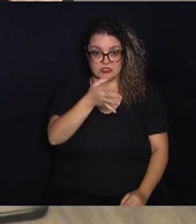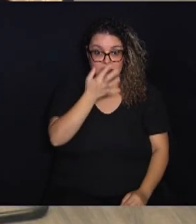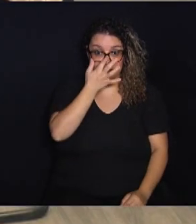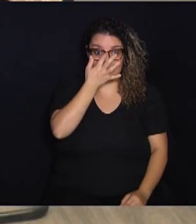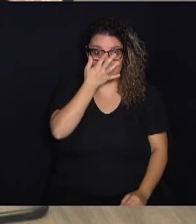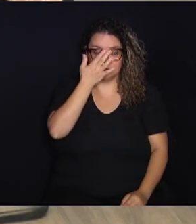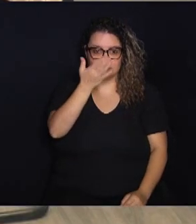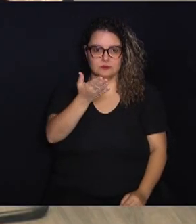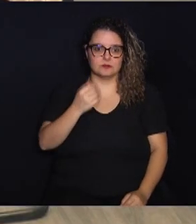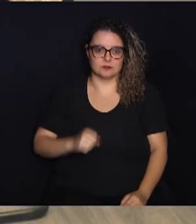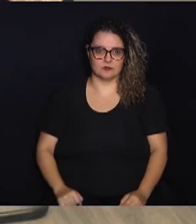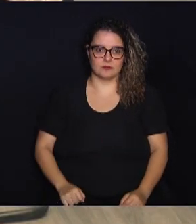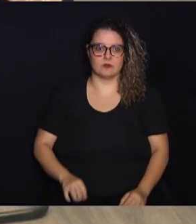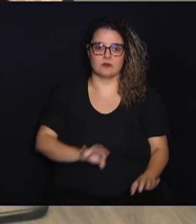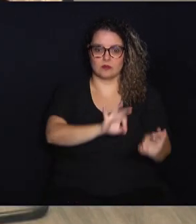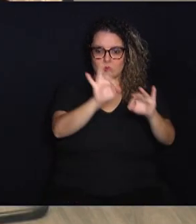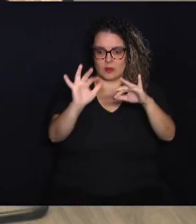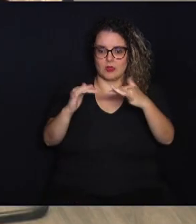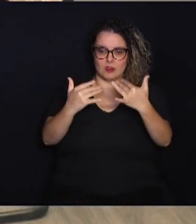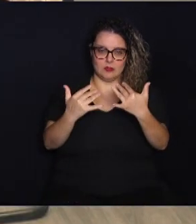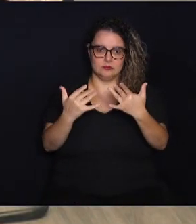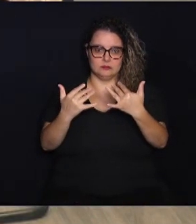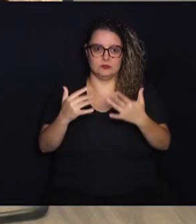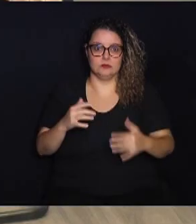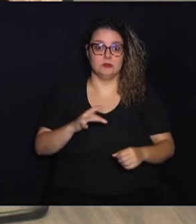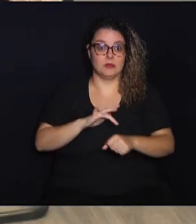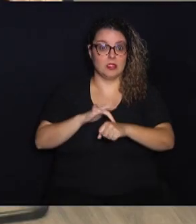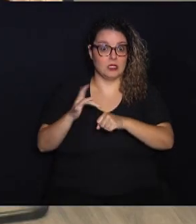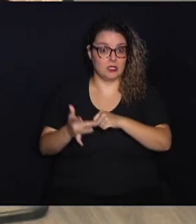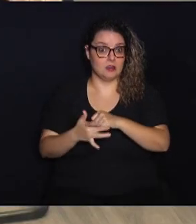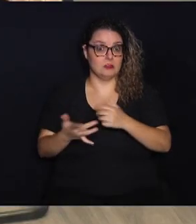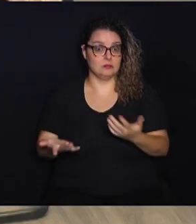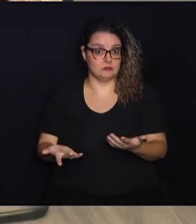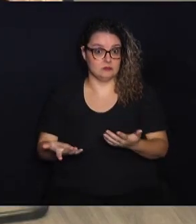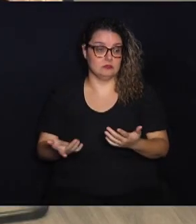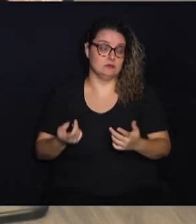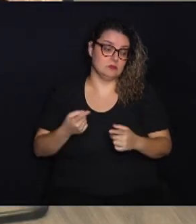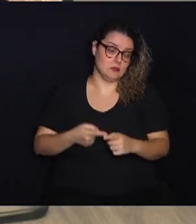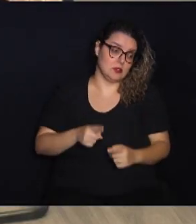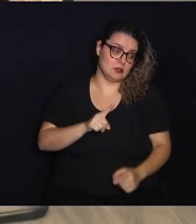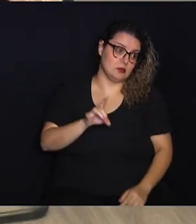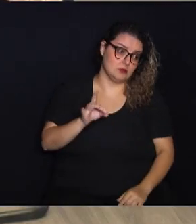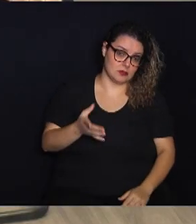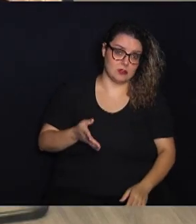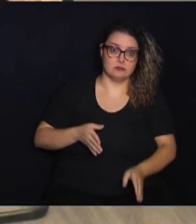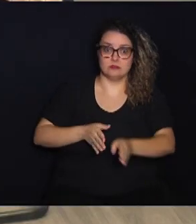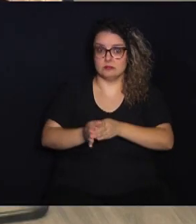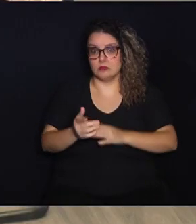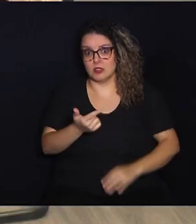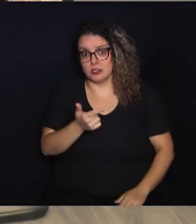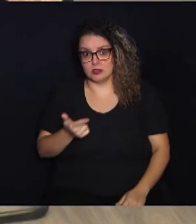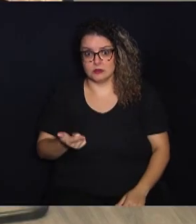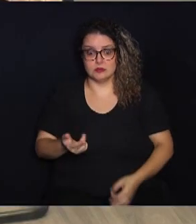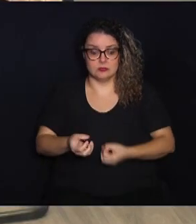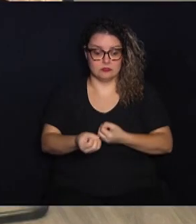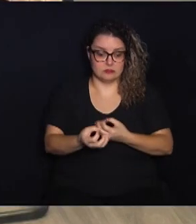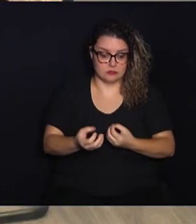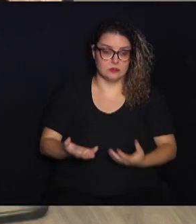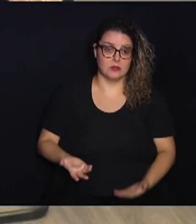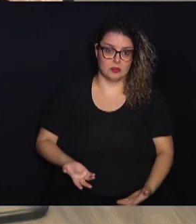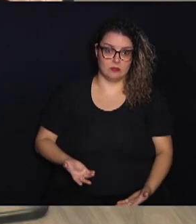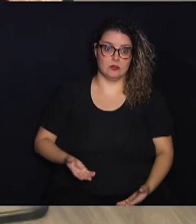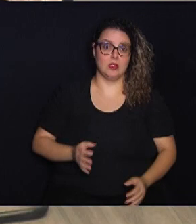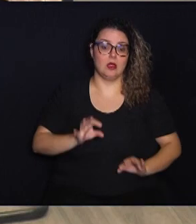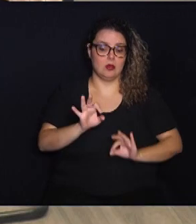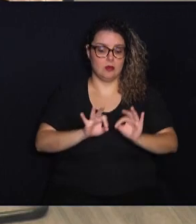que é nosso telespectador, para você que está na rede social, porque não adianta ter recomendação e você não ter informação. Então, a